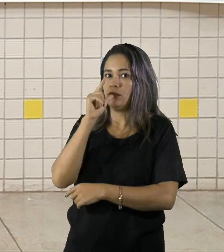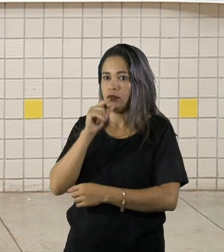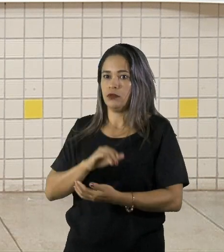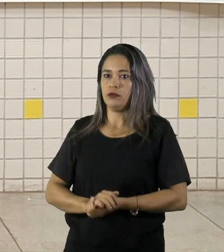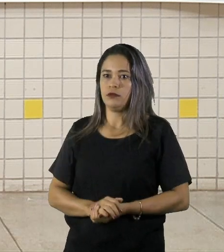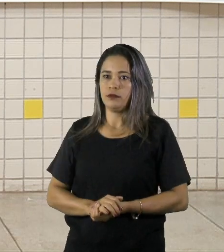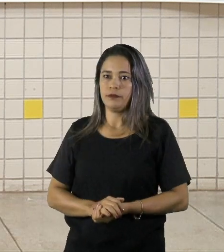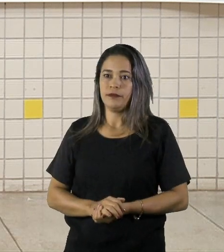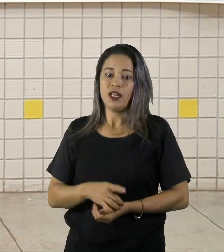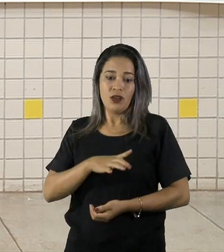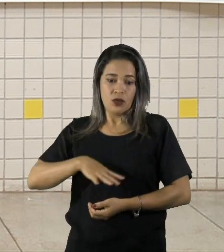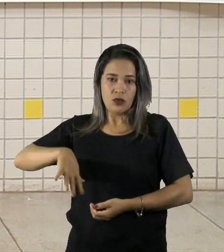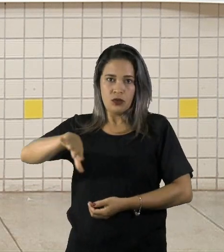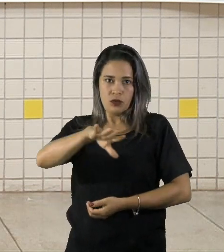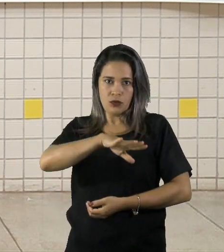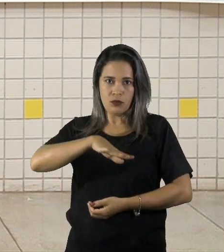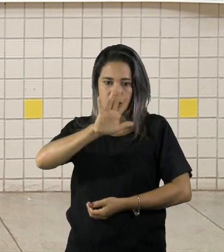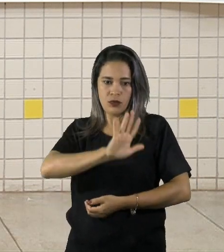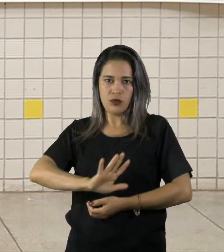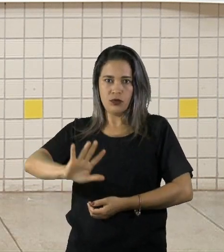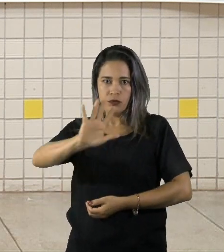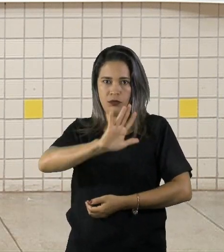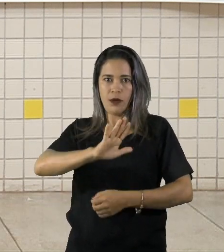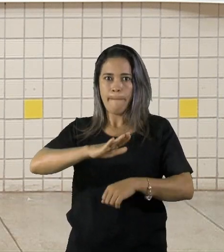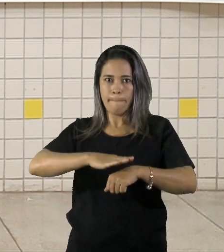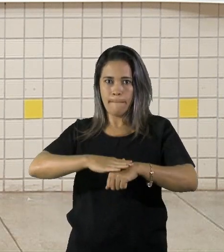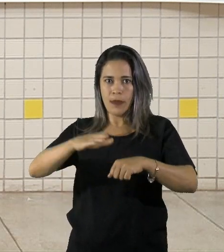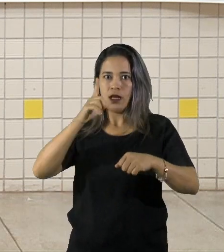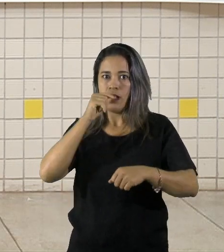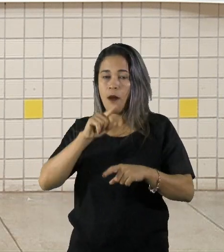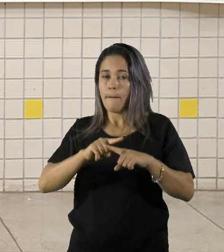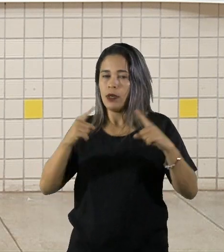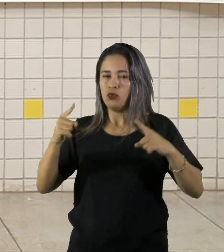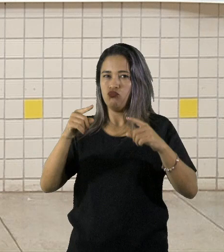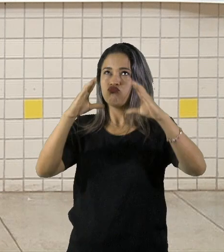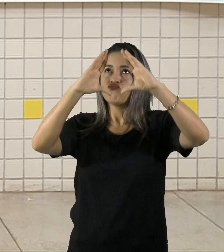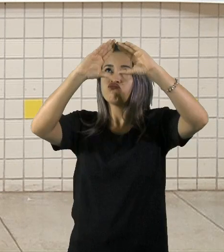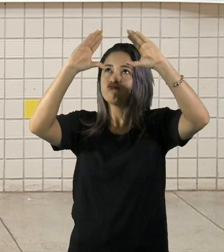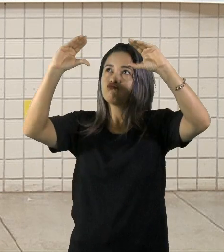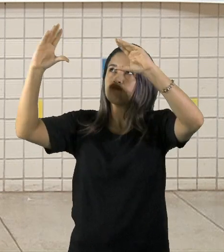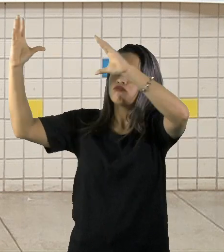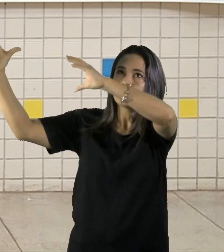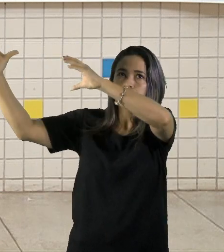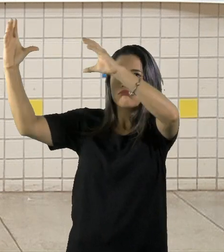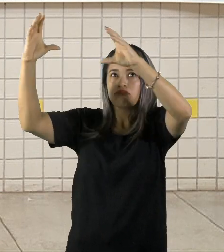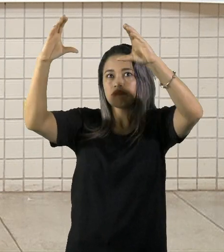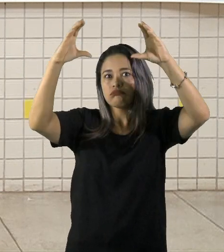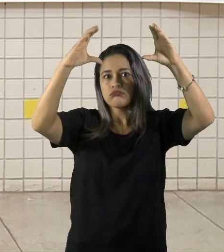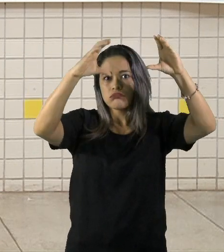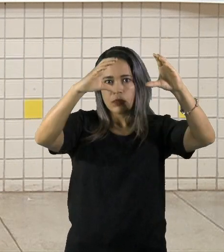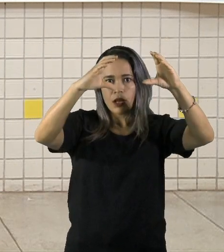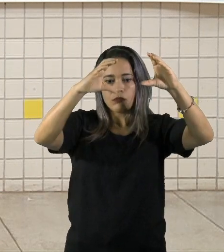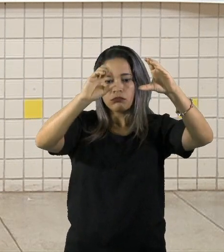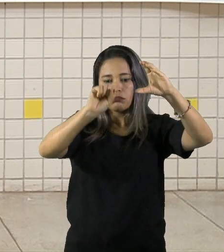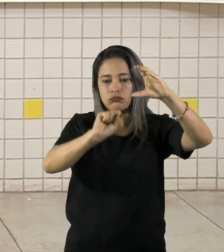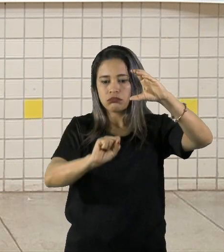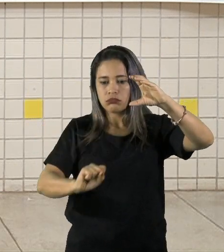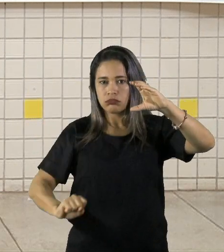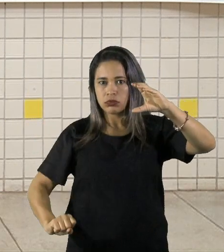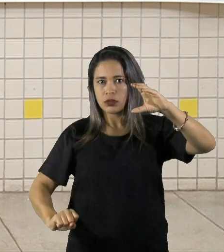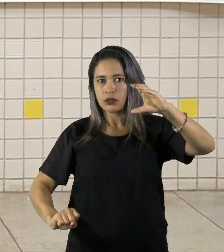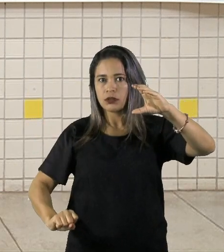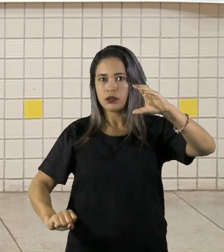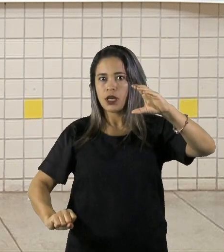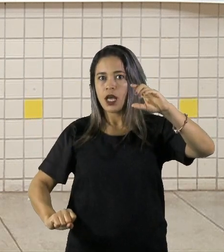mas as nuvens, né, que trazem água, por exemplo, a região Sudeste, elas saem lá